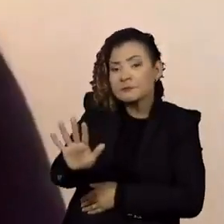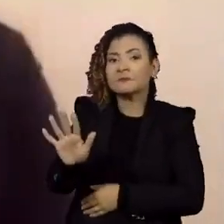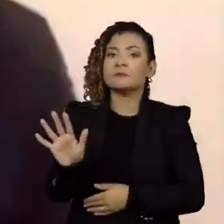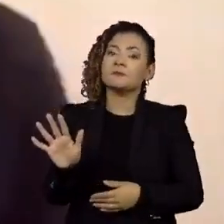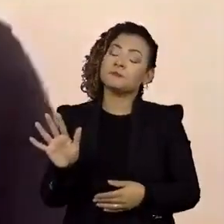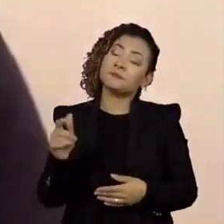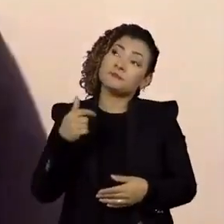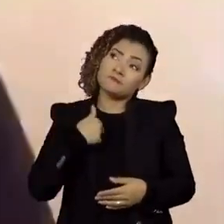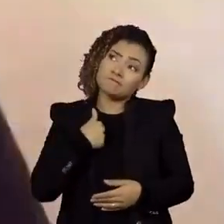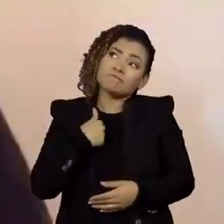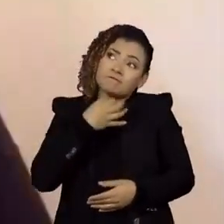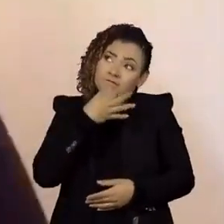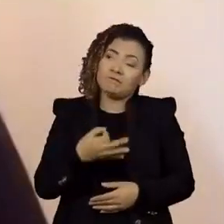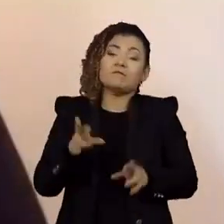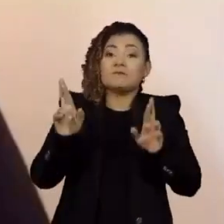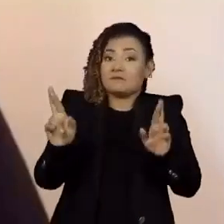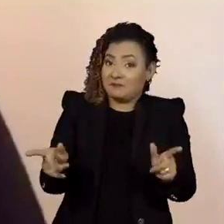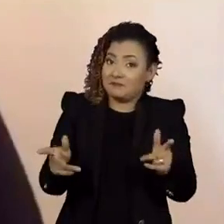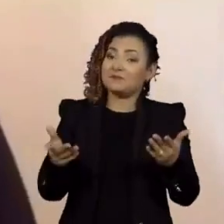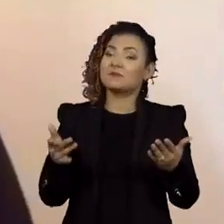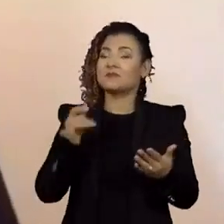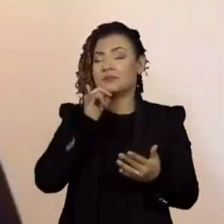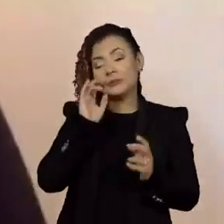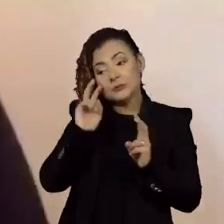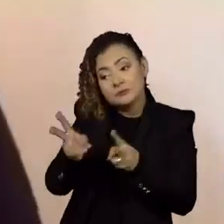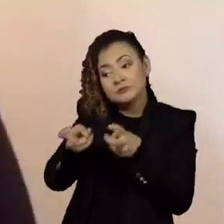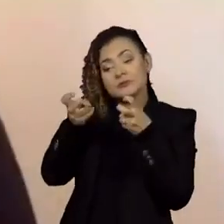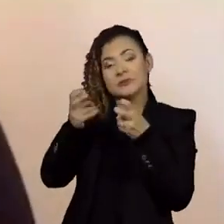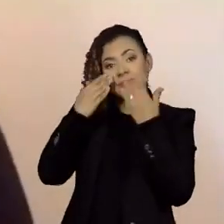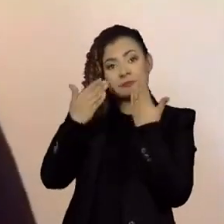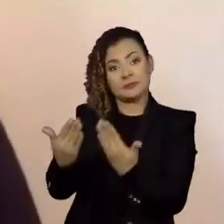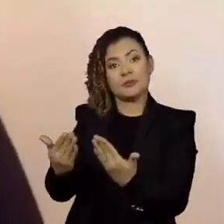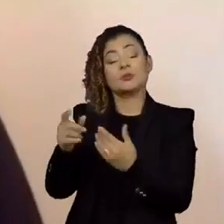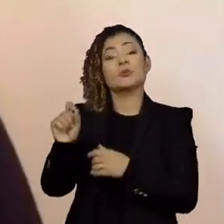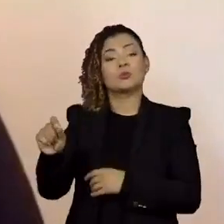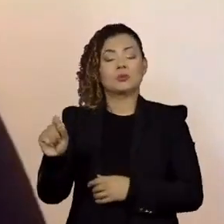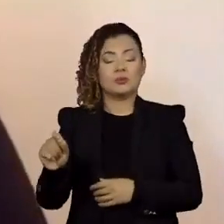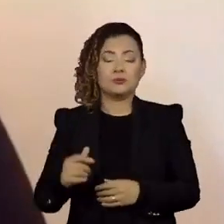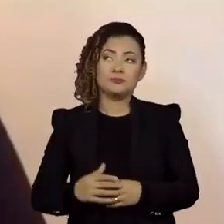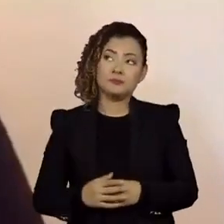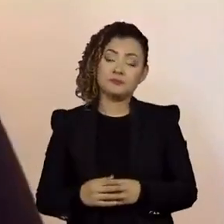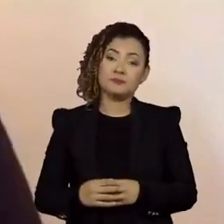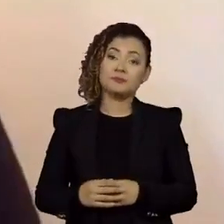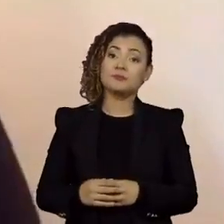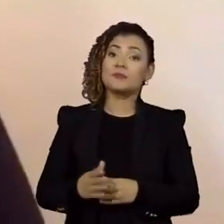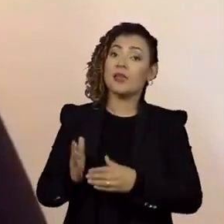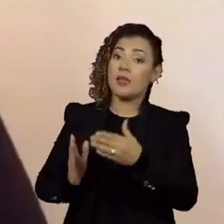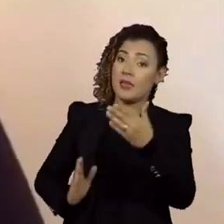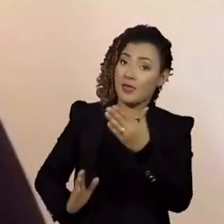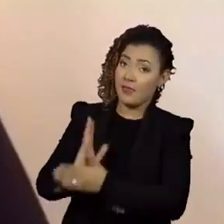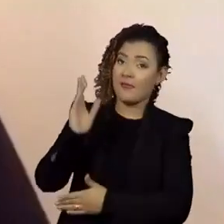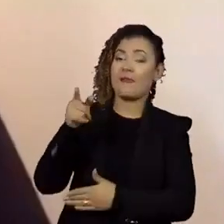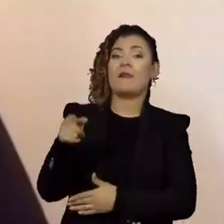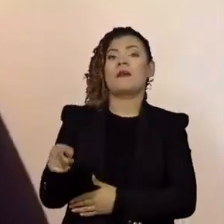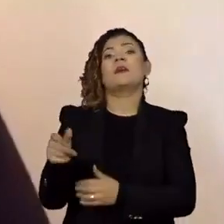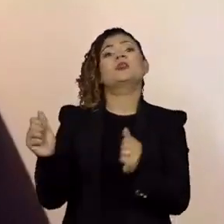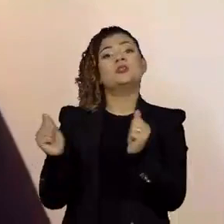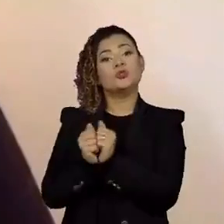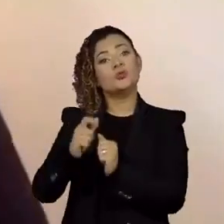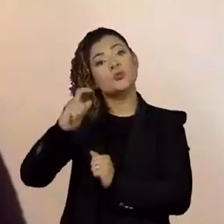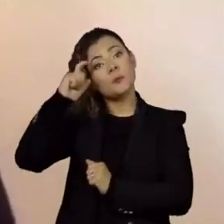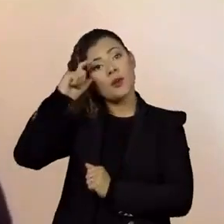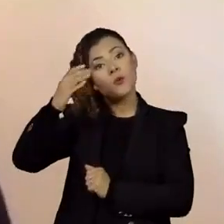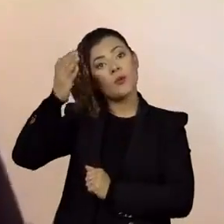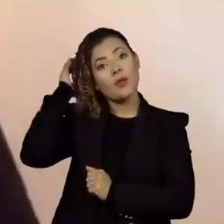É uma questão diferente. Quer dizer, claramente, o presidente Bolsonaro foi eleito com o Paulo